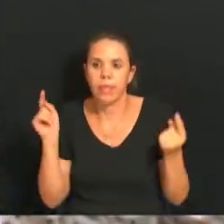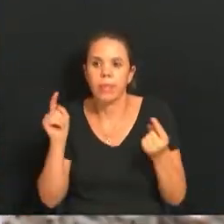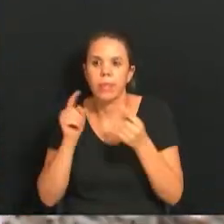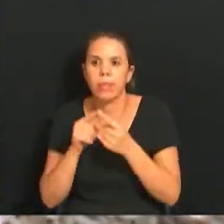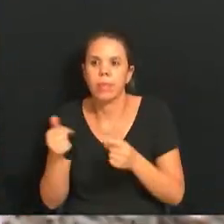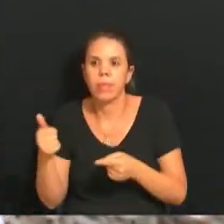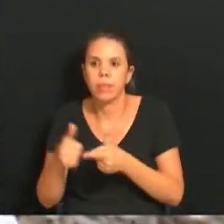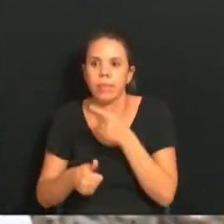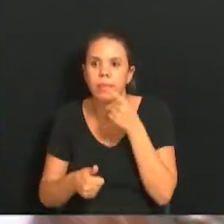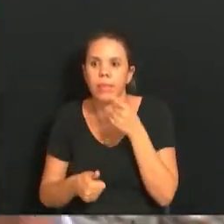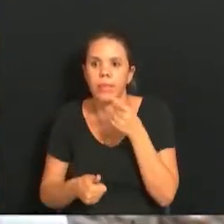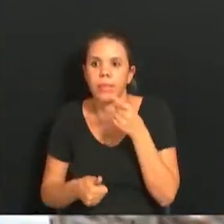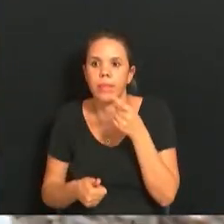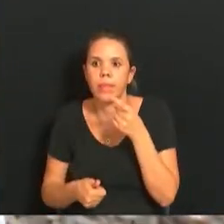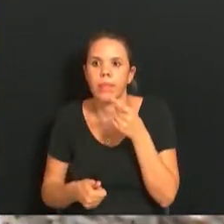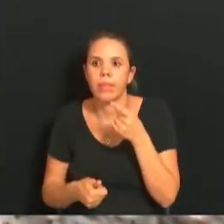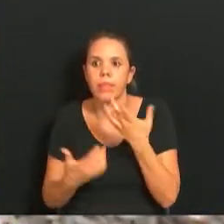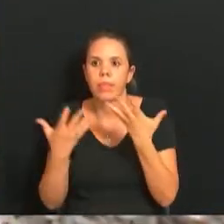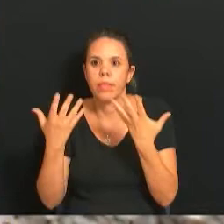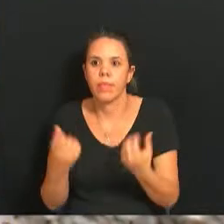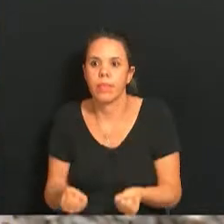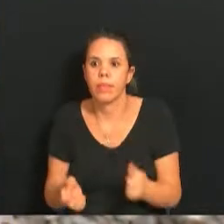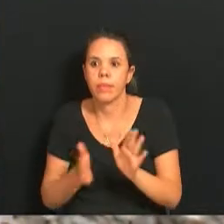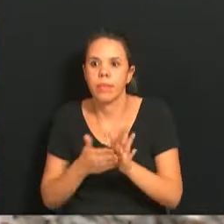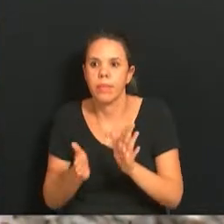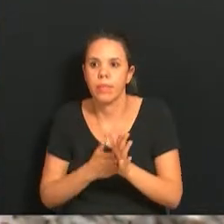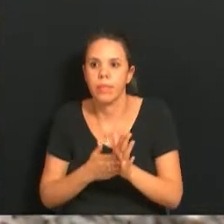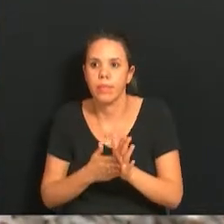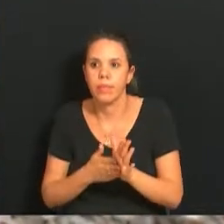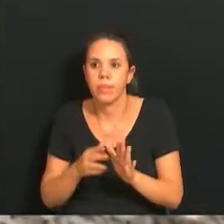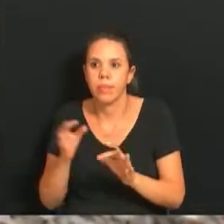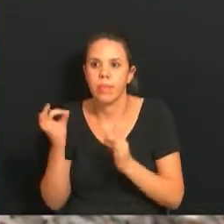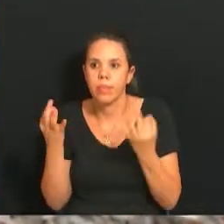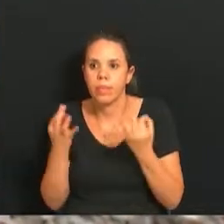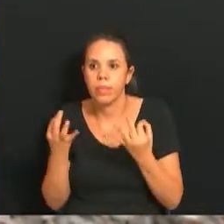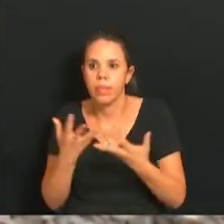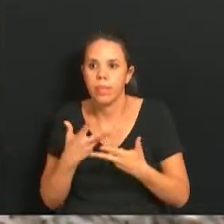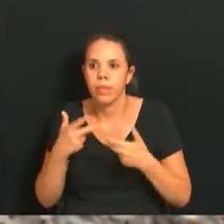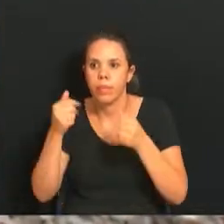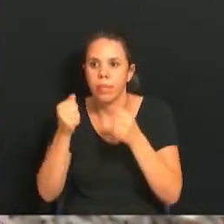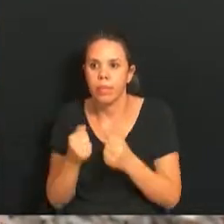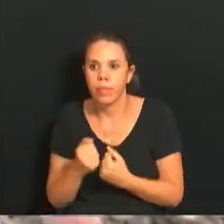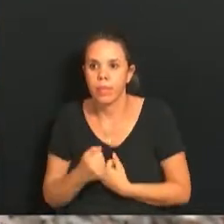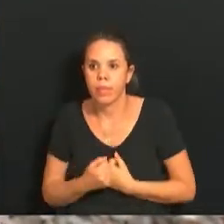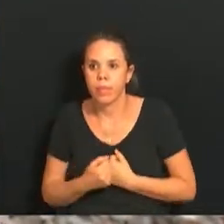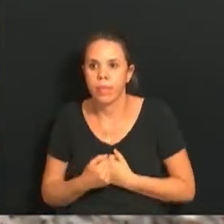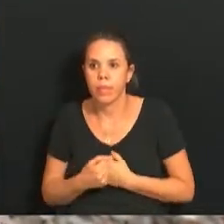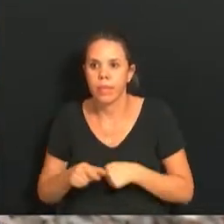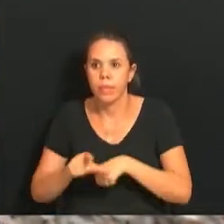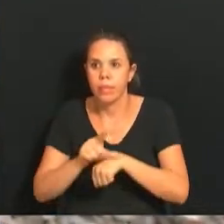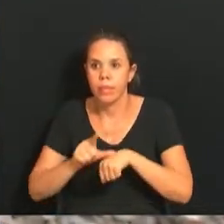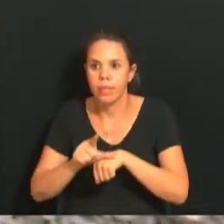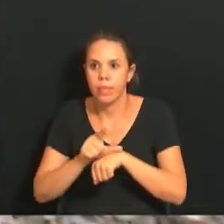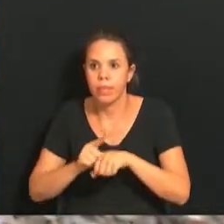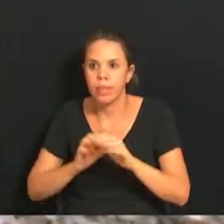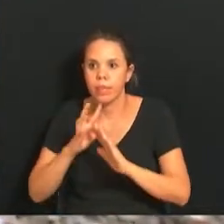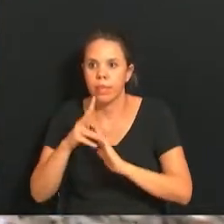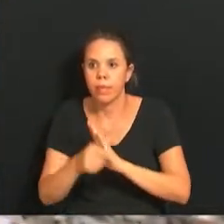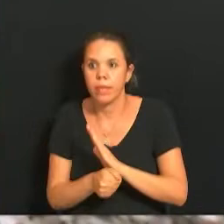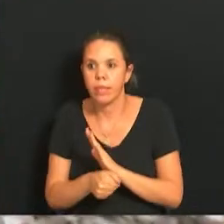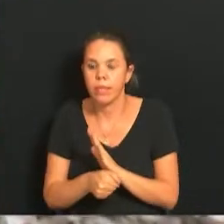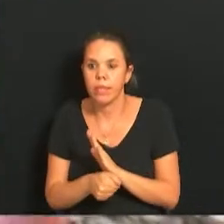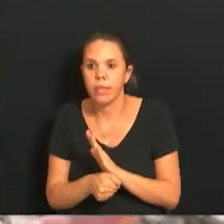primeiro, colher propostas para aprimoramento da legislação ambiental e